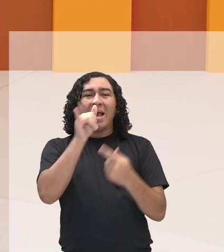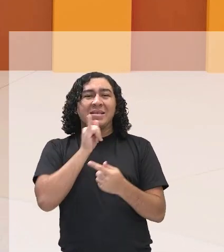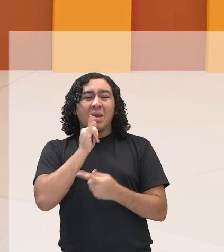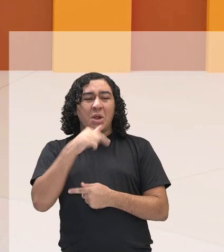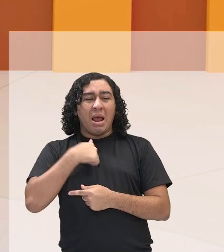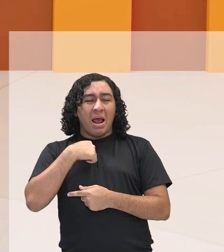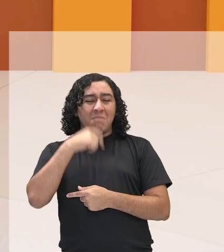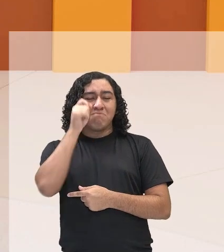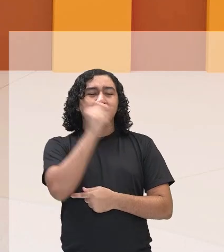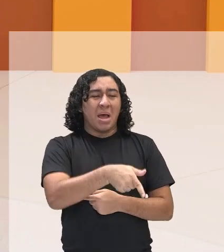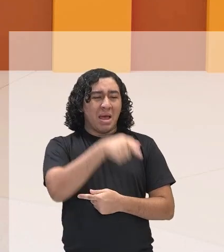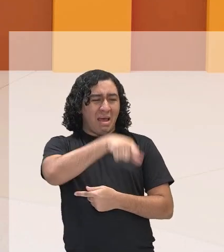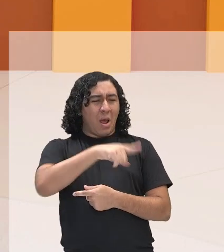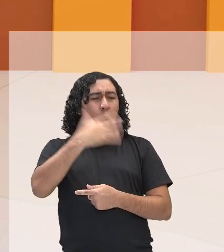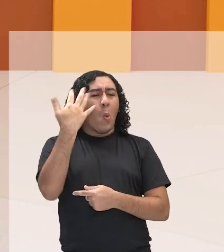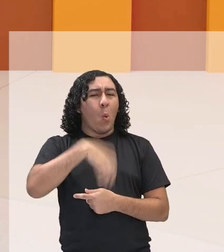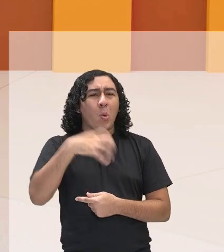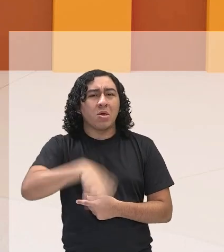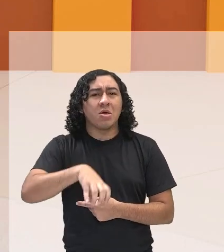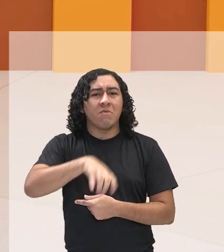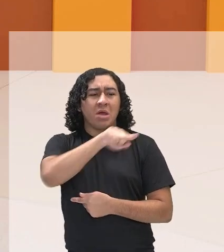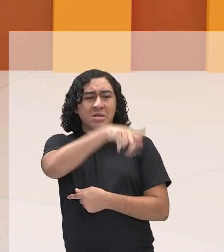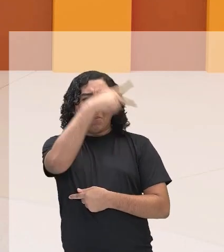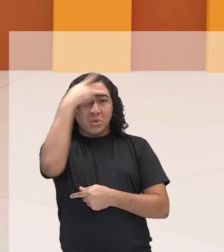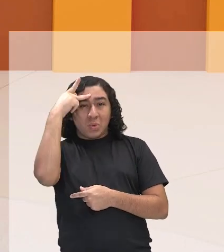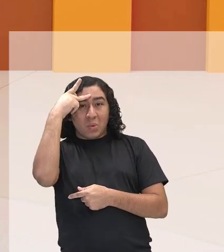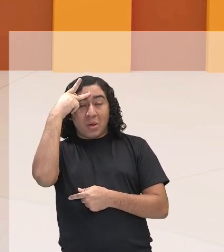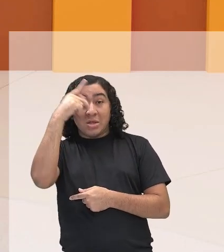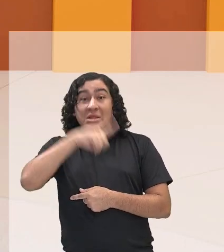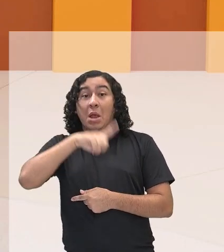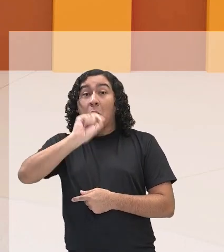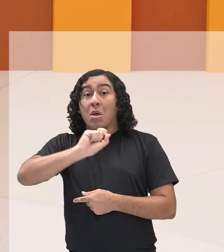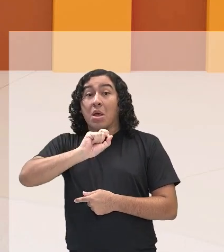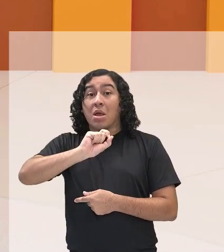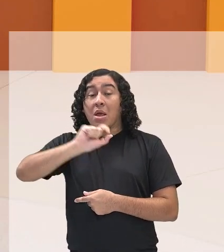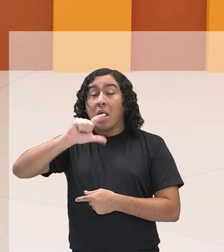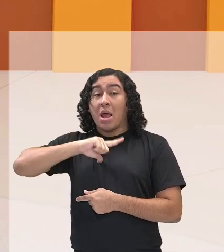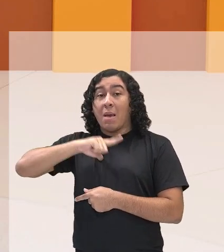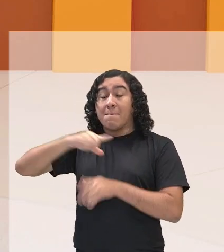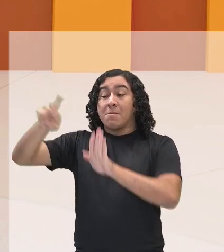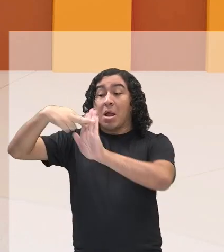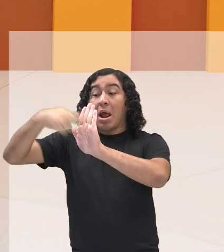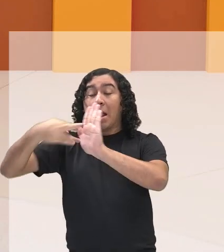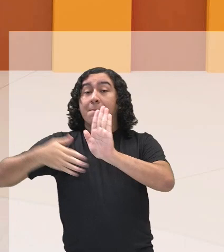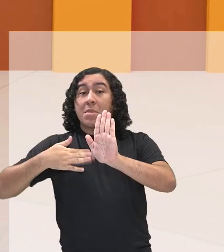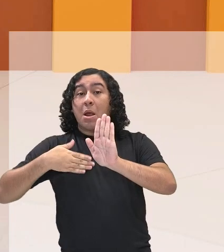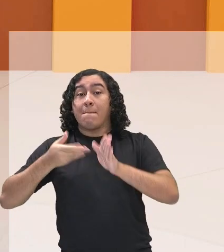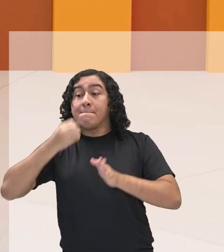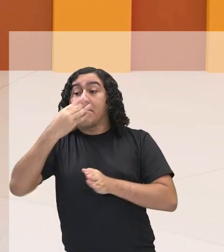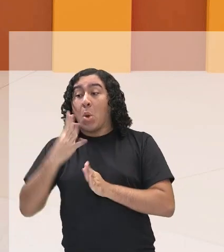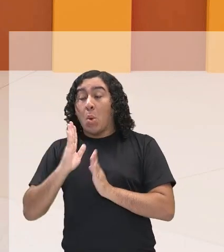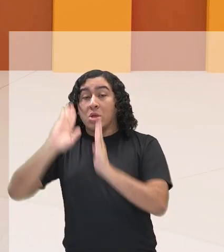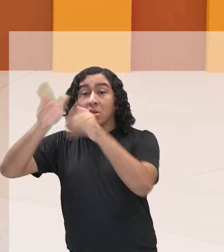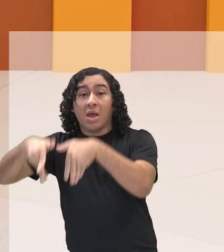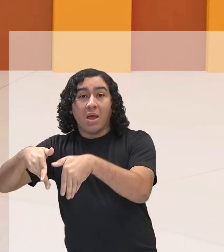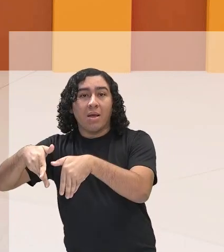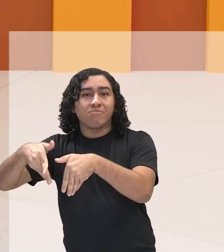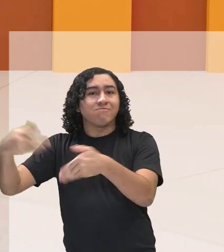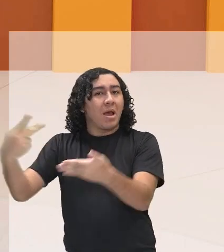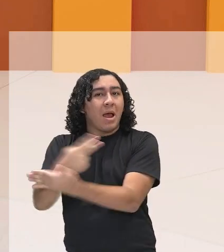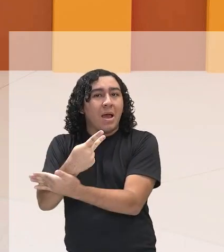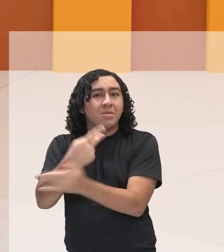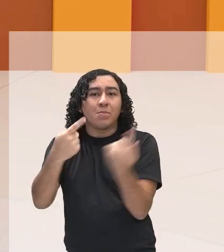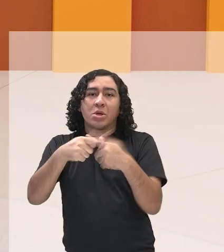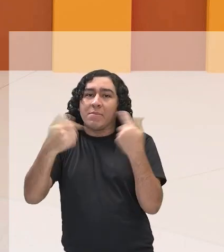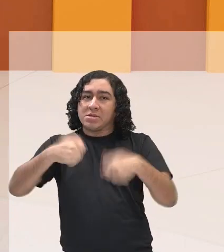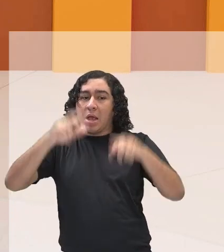presta, que ela é isso, eu já estou fazendo o quê? Eu já estou indo contra um valor que eu digo que eu tenho, que é respeitar o outro,